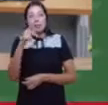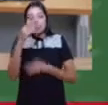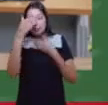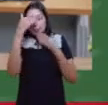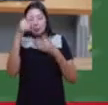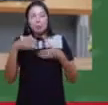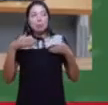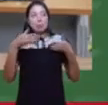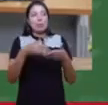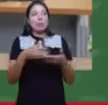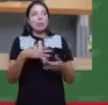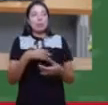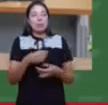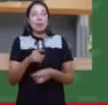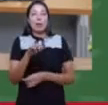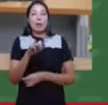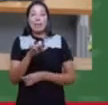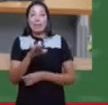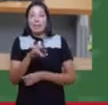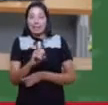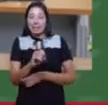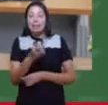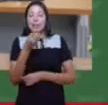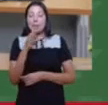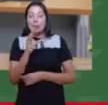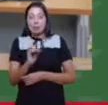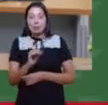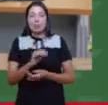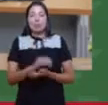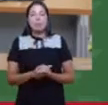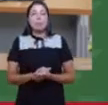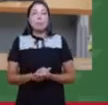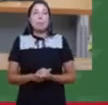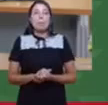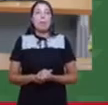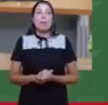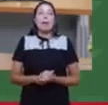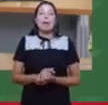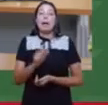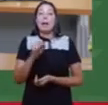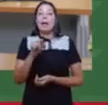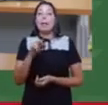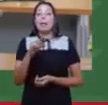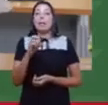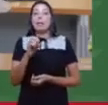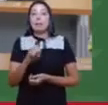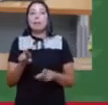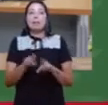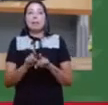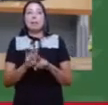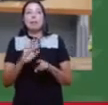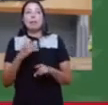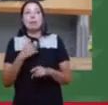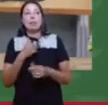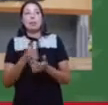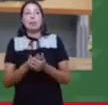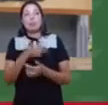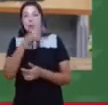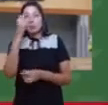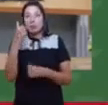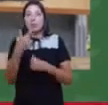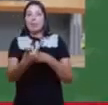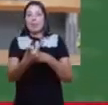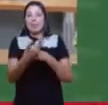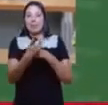participação. E eu fico aqui com o Odair, isso, obrigado, boa noite. Eu fico com o Odair Cunha e Arlindo Chinaglia, mas também com as nossas pessoas que